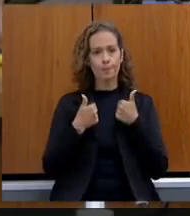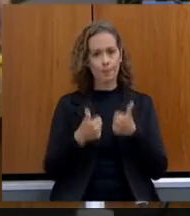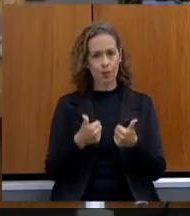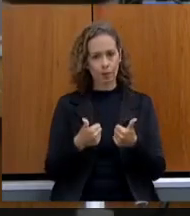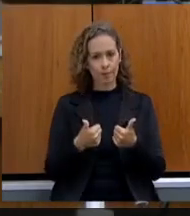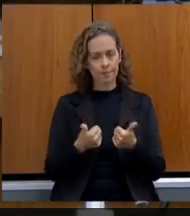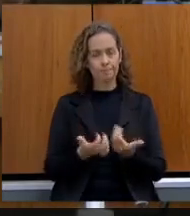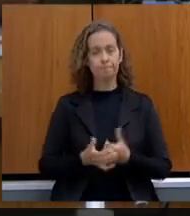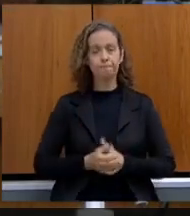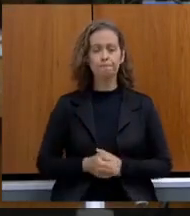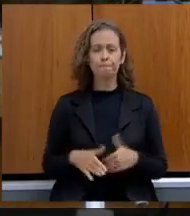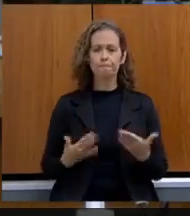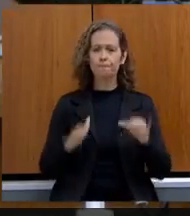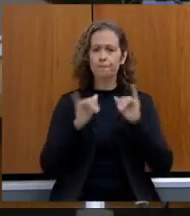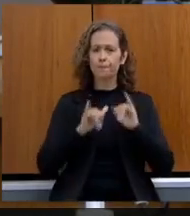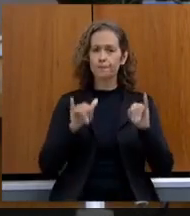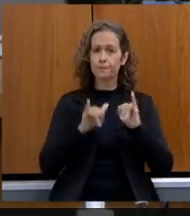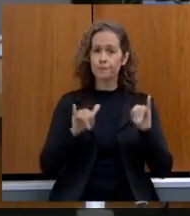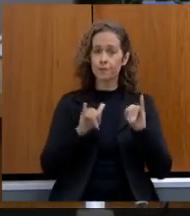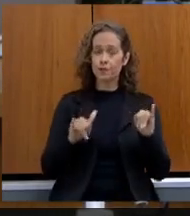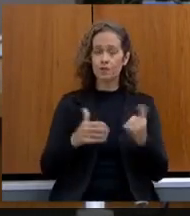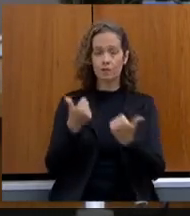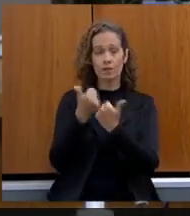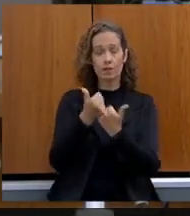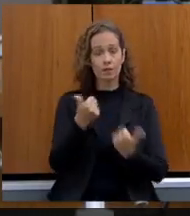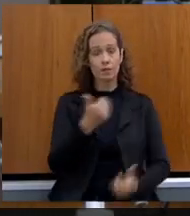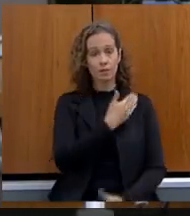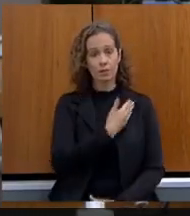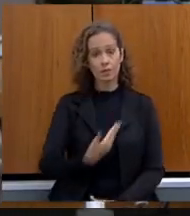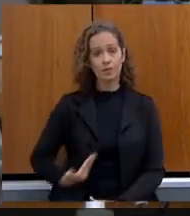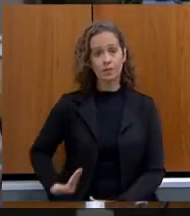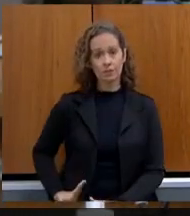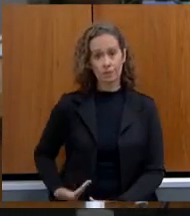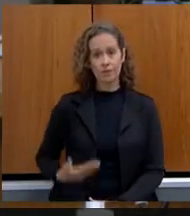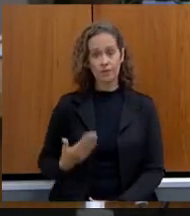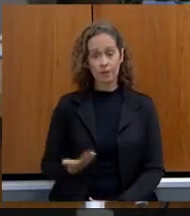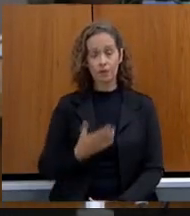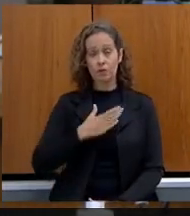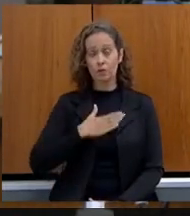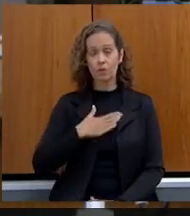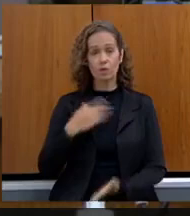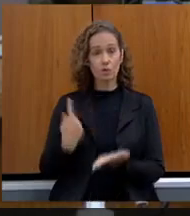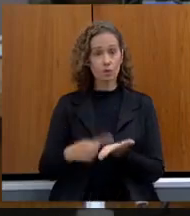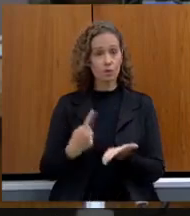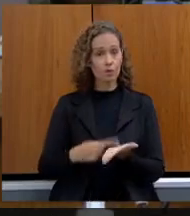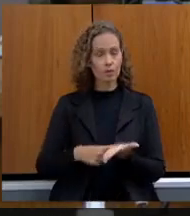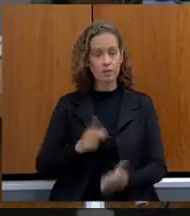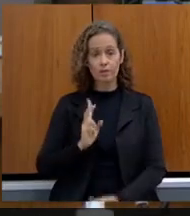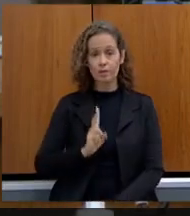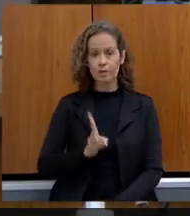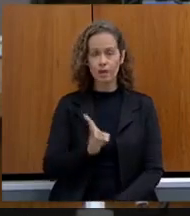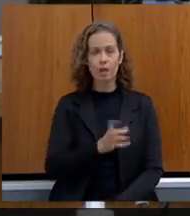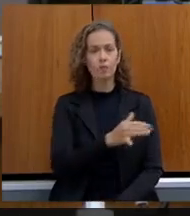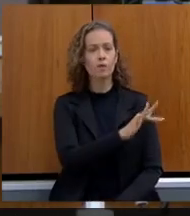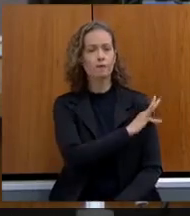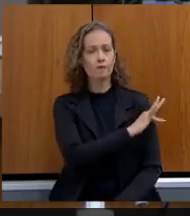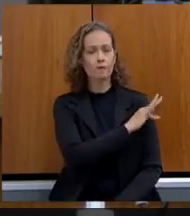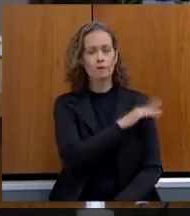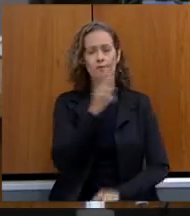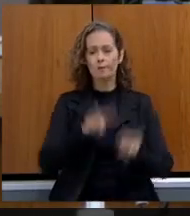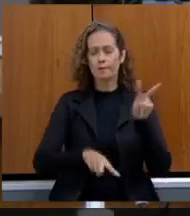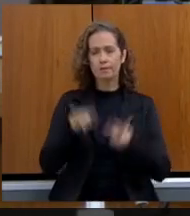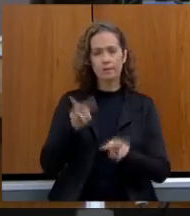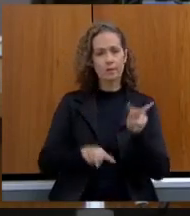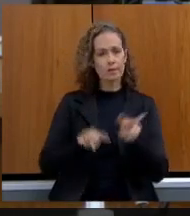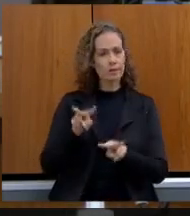quero dizer que mesmo como vice-líder do governo um dos meus compromissos sempre foi a fiscalização e eu fiscaliza a